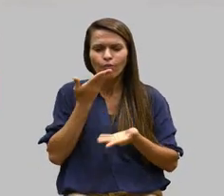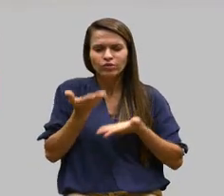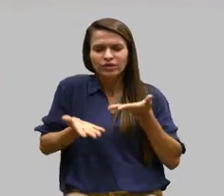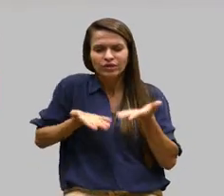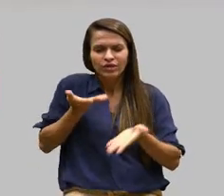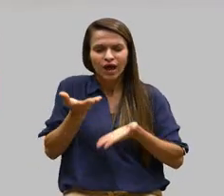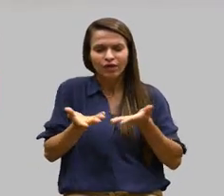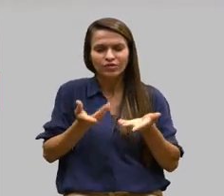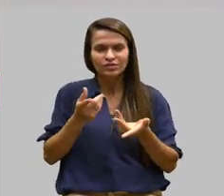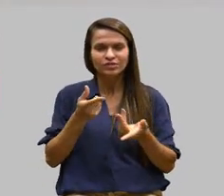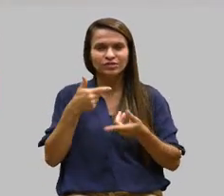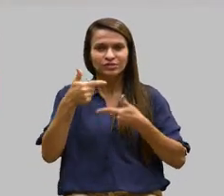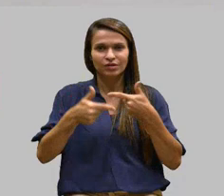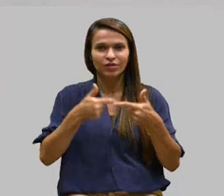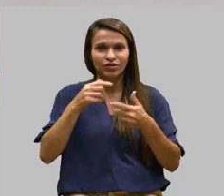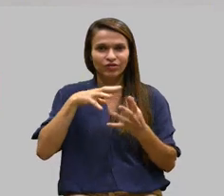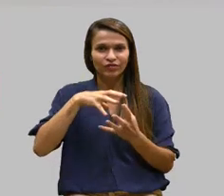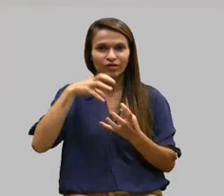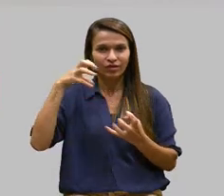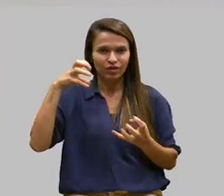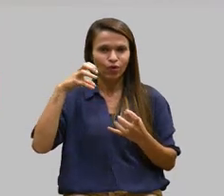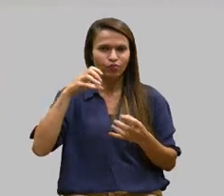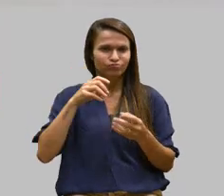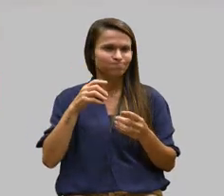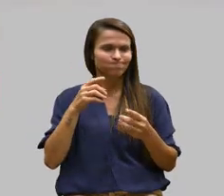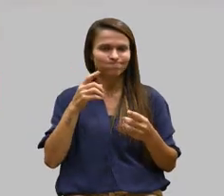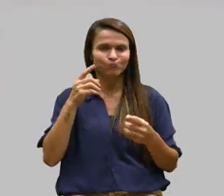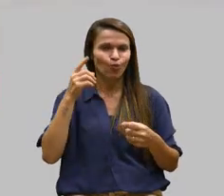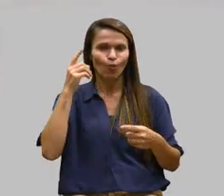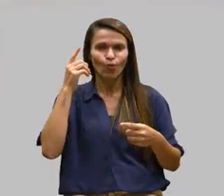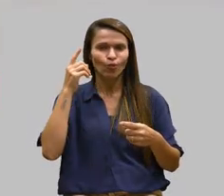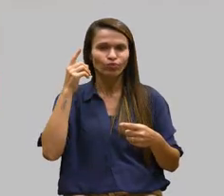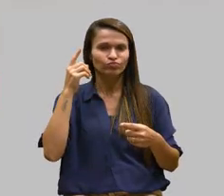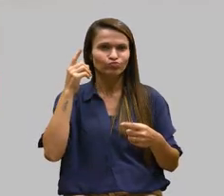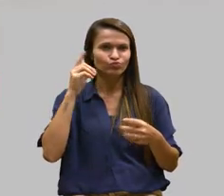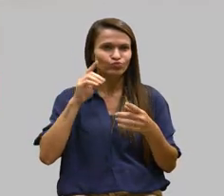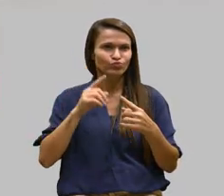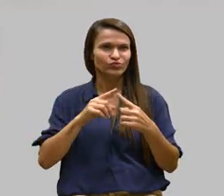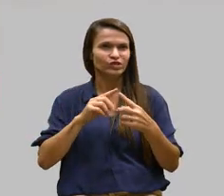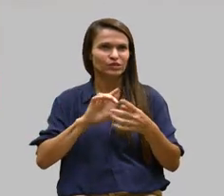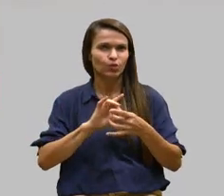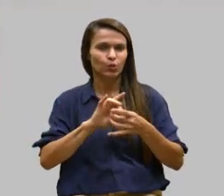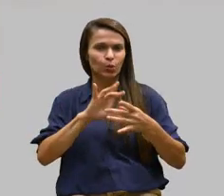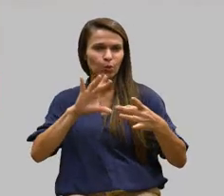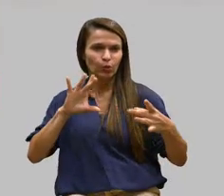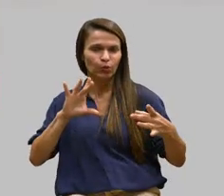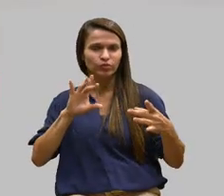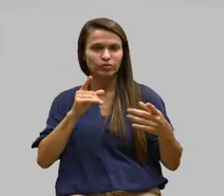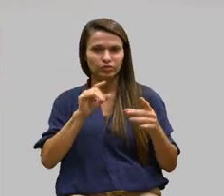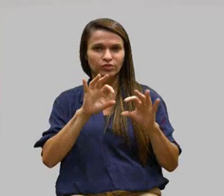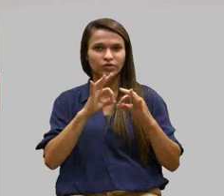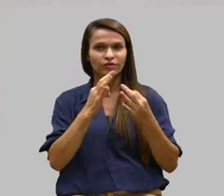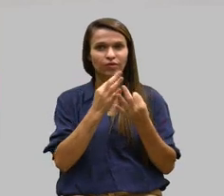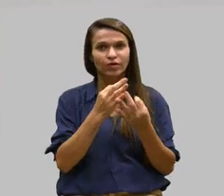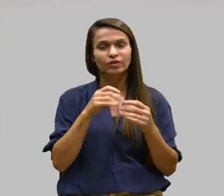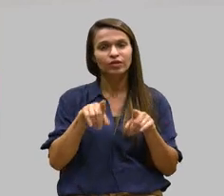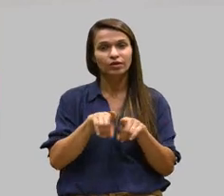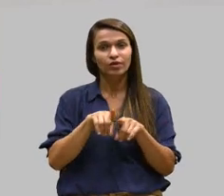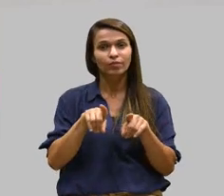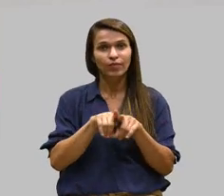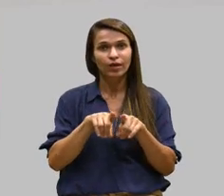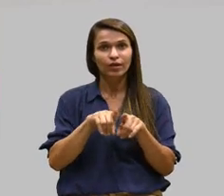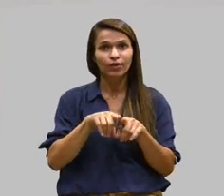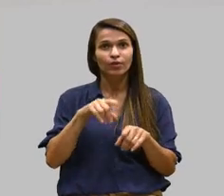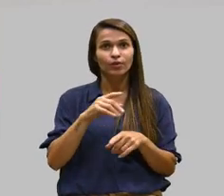perdas os vínculos rompidos familiares né a tutela os benefícios né a gente fala muito pouco sobre isso